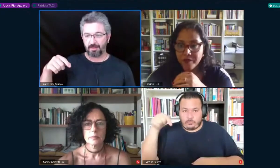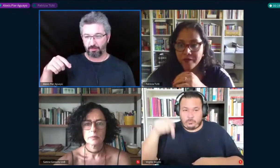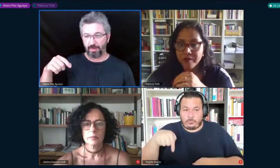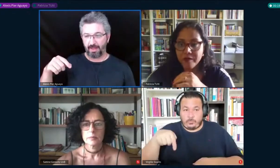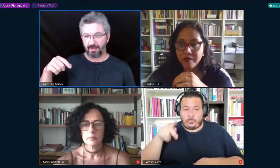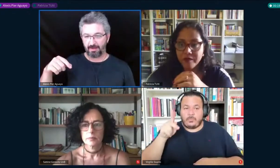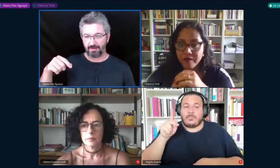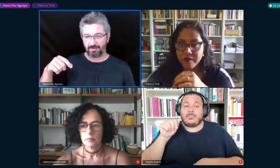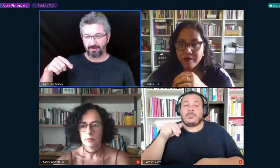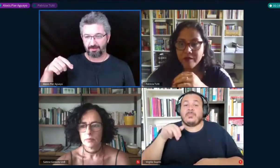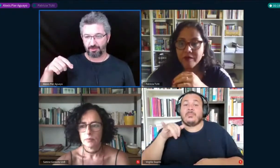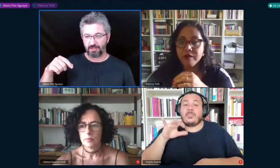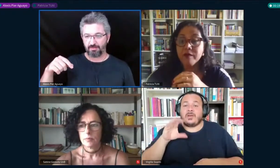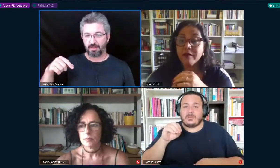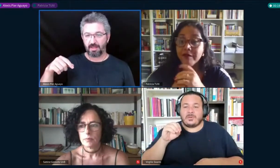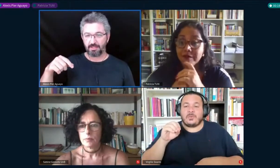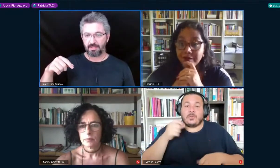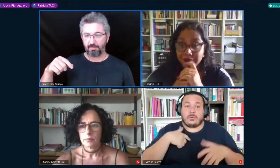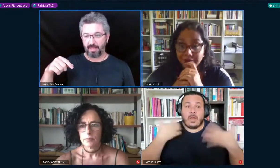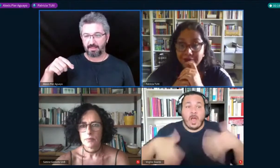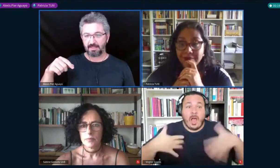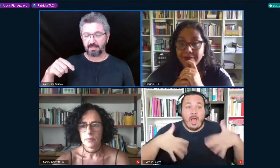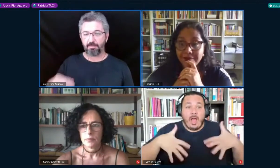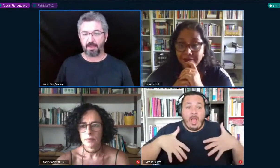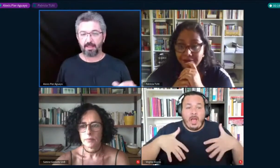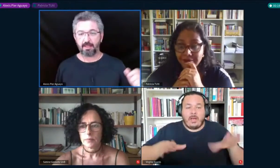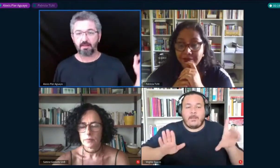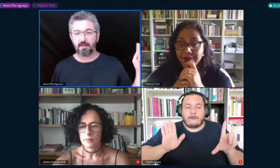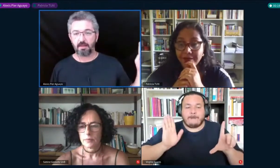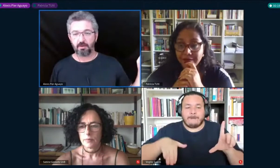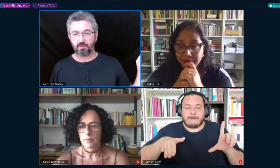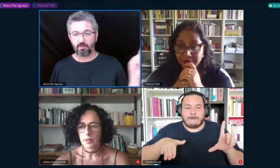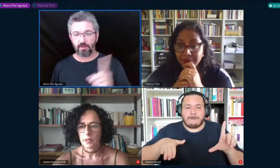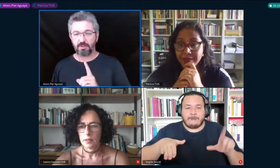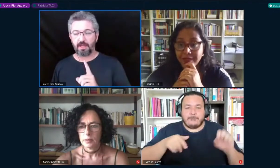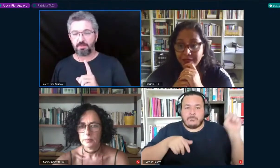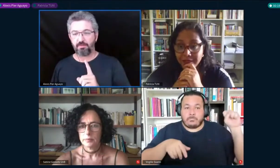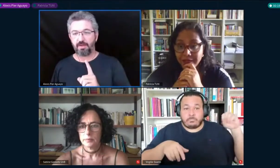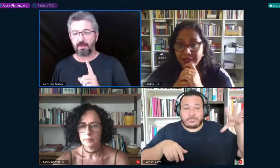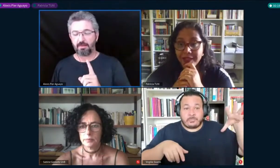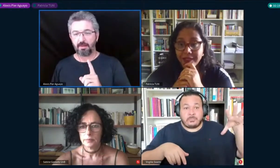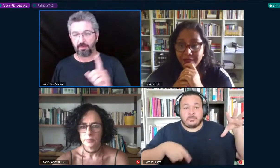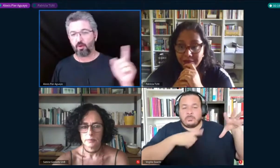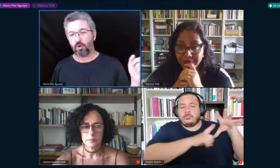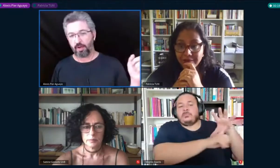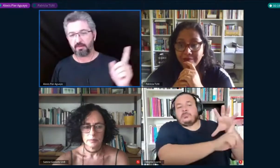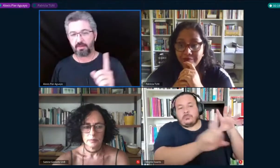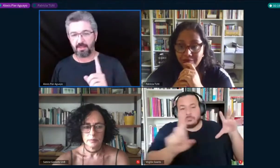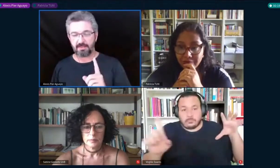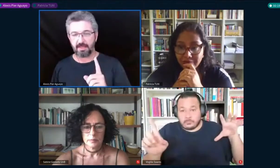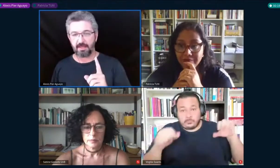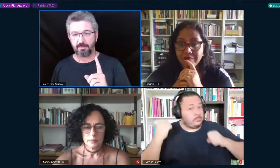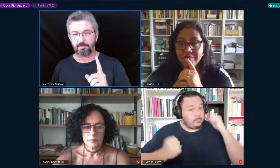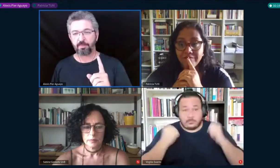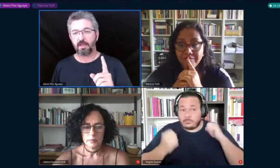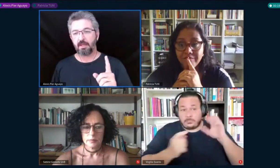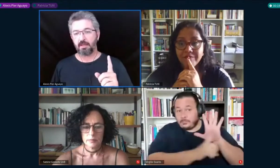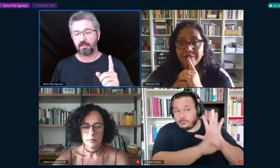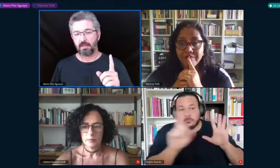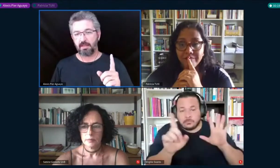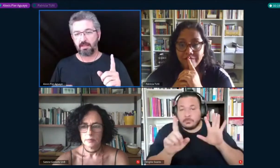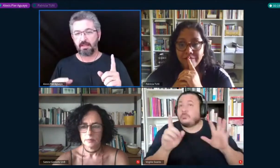pânico no pé, no chão. A gente aperta essa campainha, o intérprete vem correndo até a